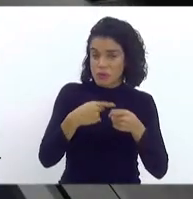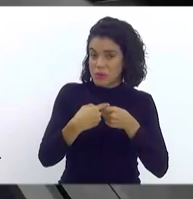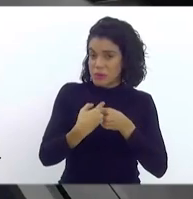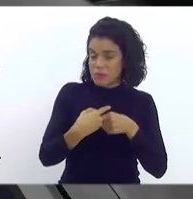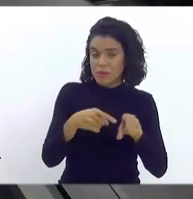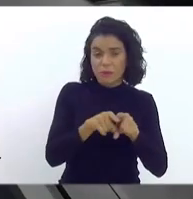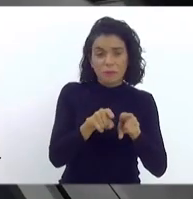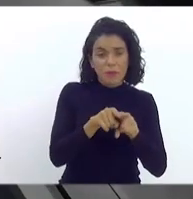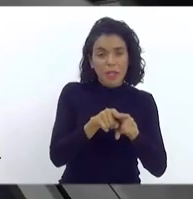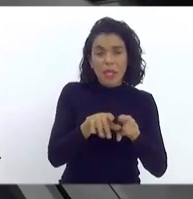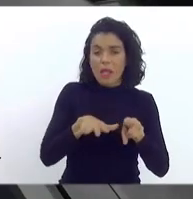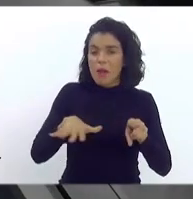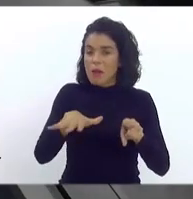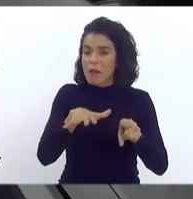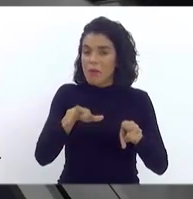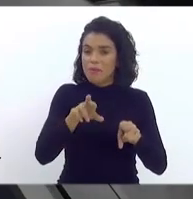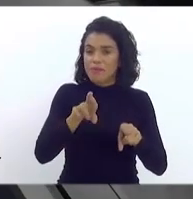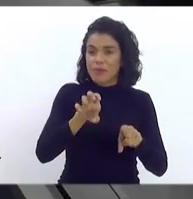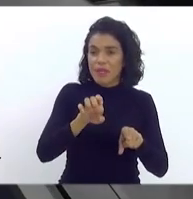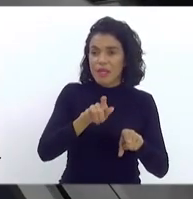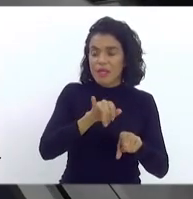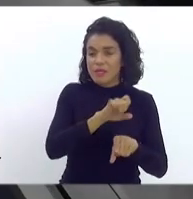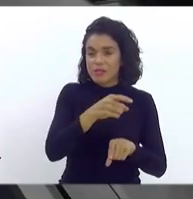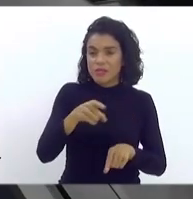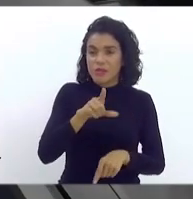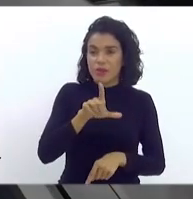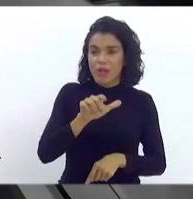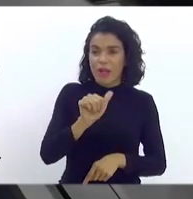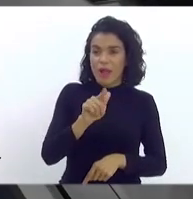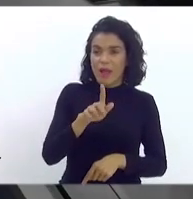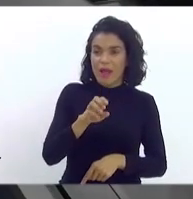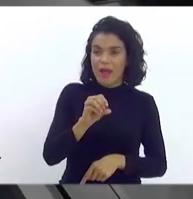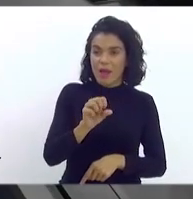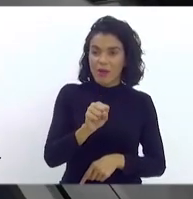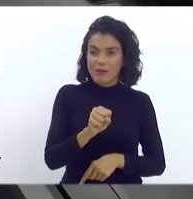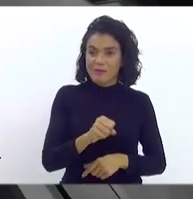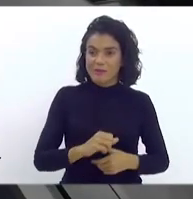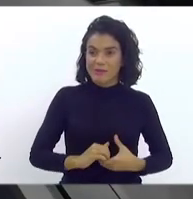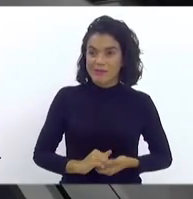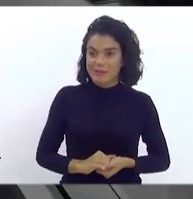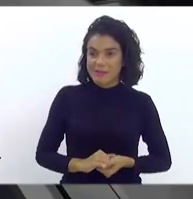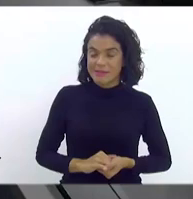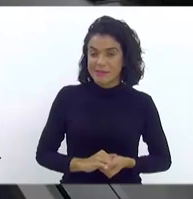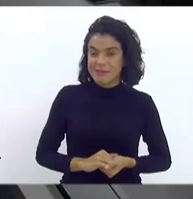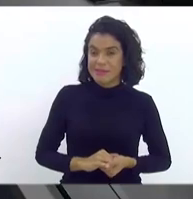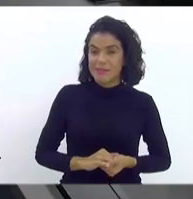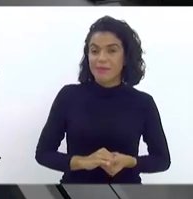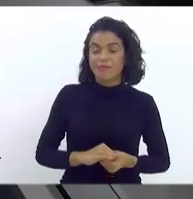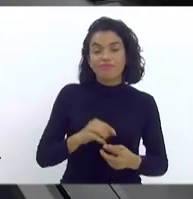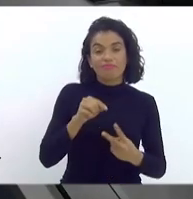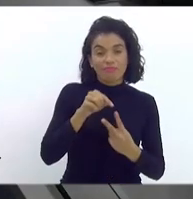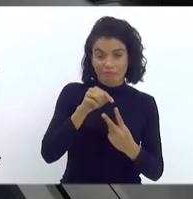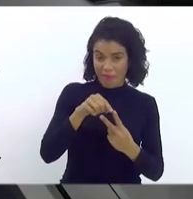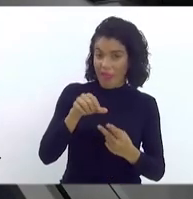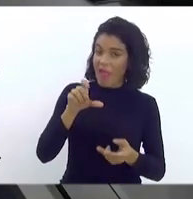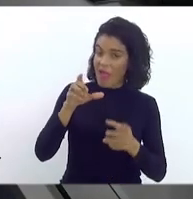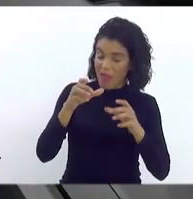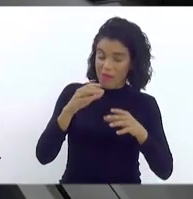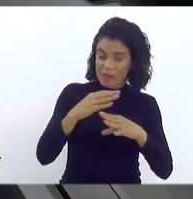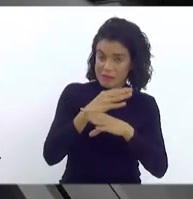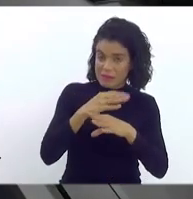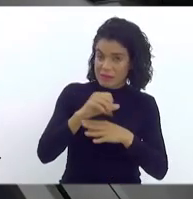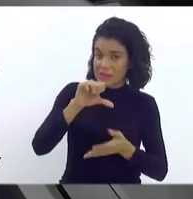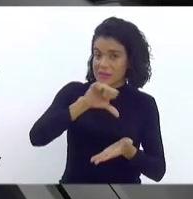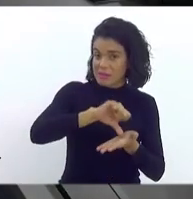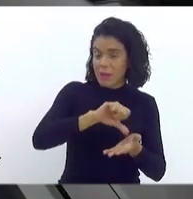a região dos lagos, a região norte-noroeste toda, mas Itaperuna é uma cidade polo, mas também para a